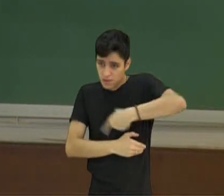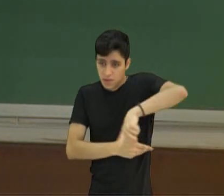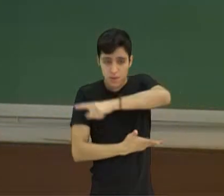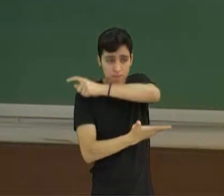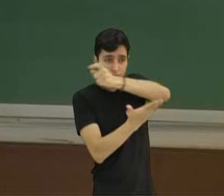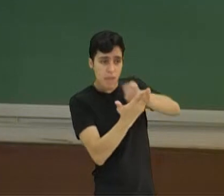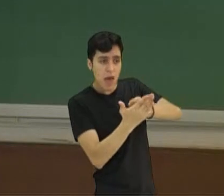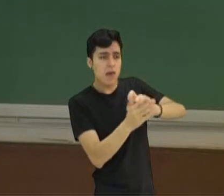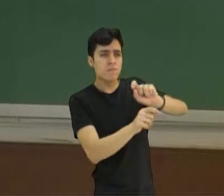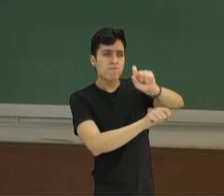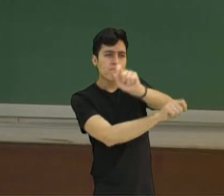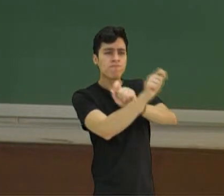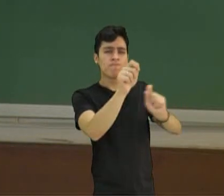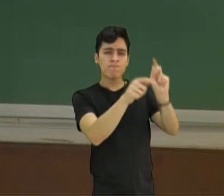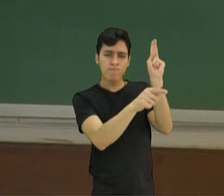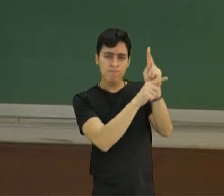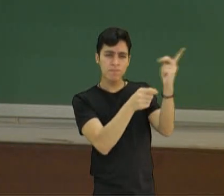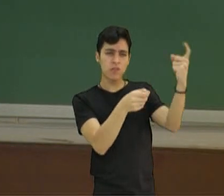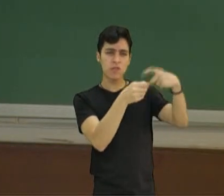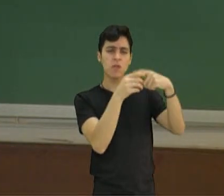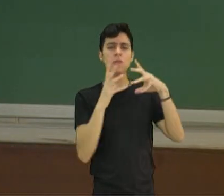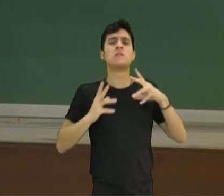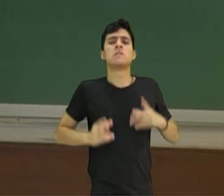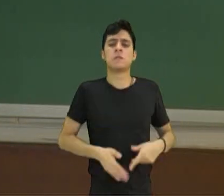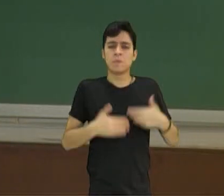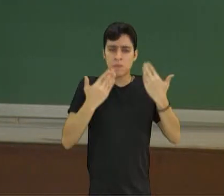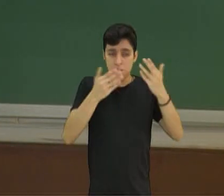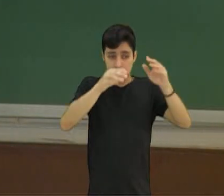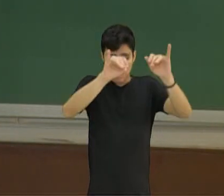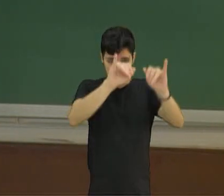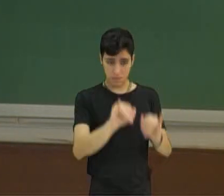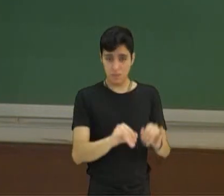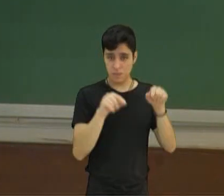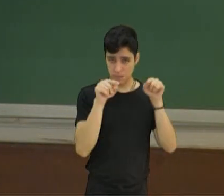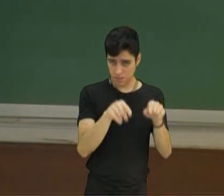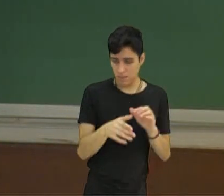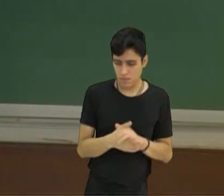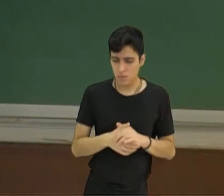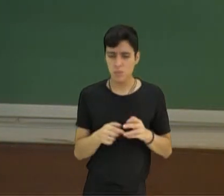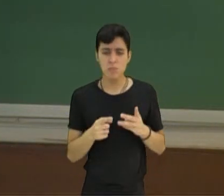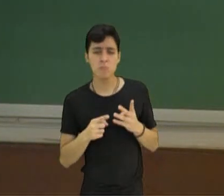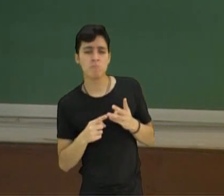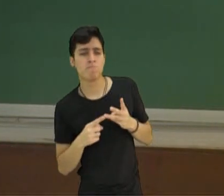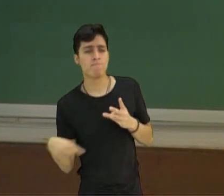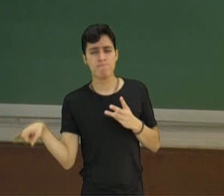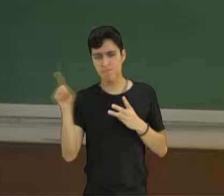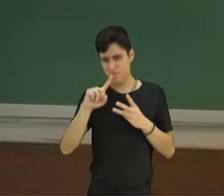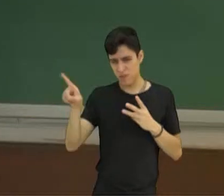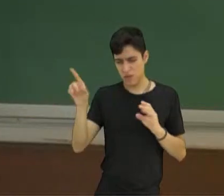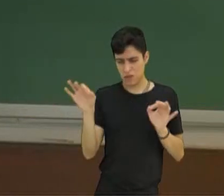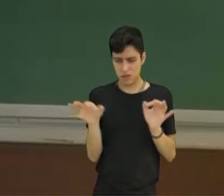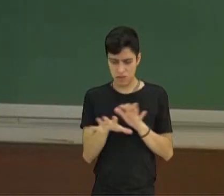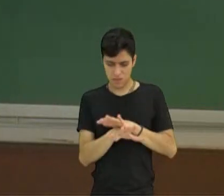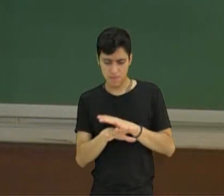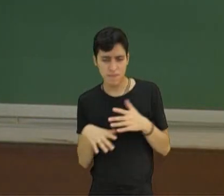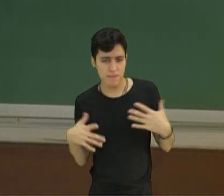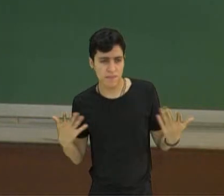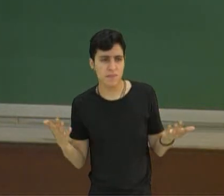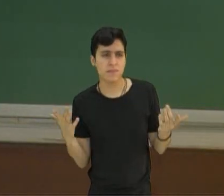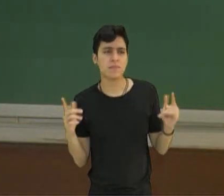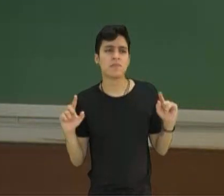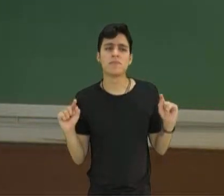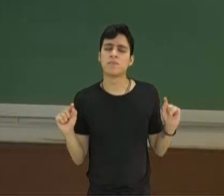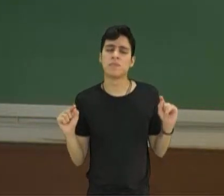manutenção, por essa restauração dessa estátua, desse monumento. E por fim, aí, como é uma conclusão, não há nada mais a ser